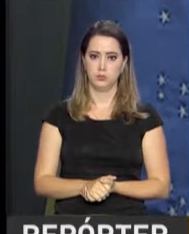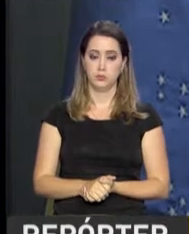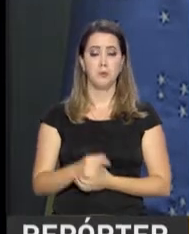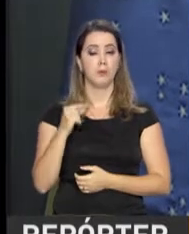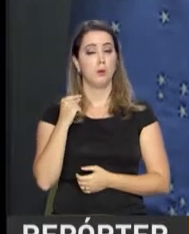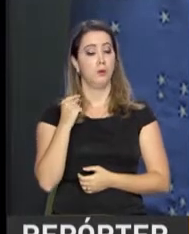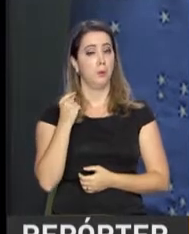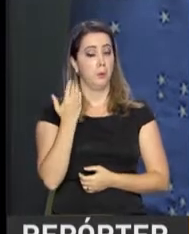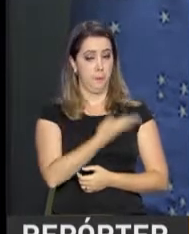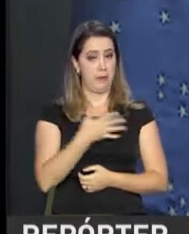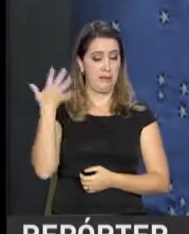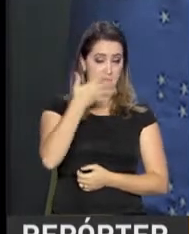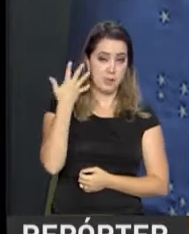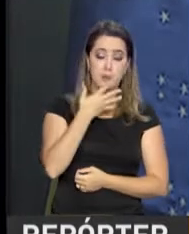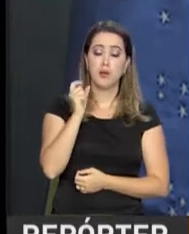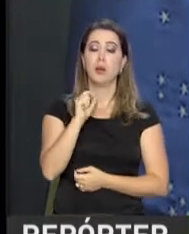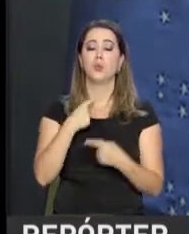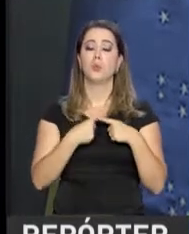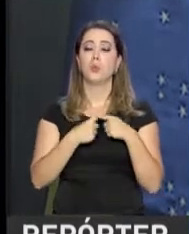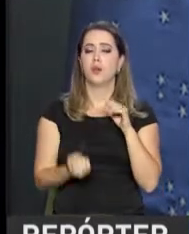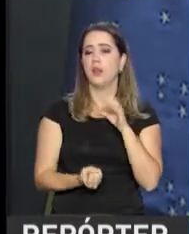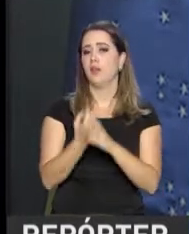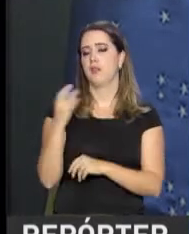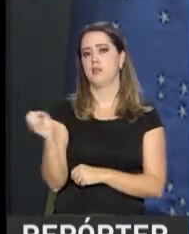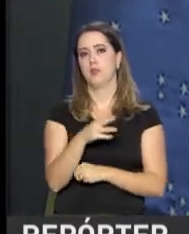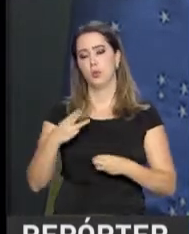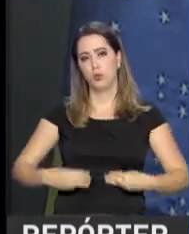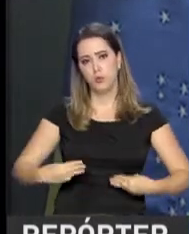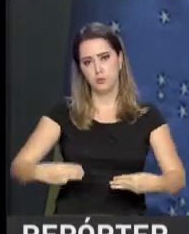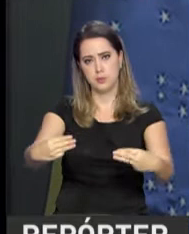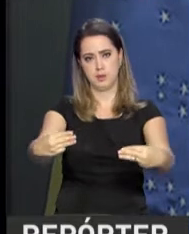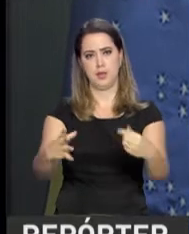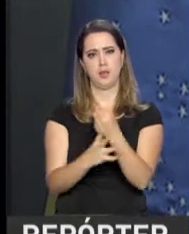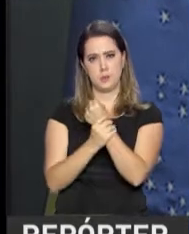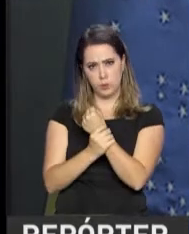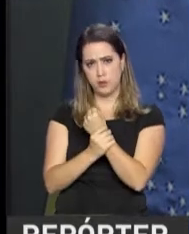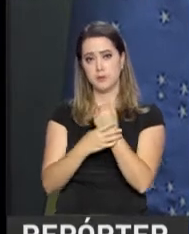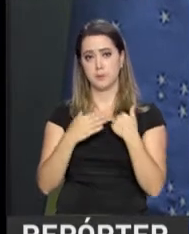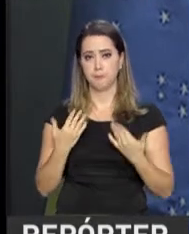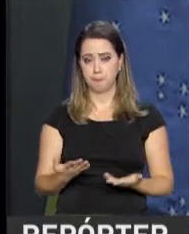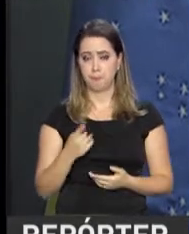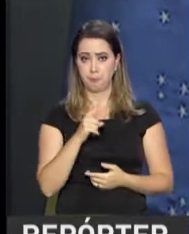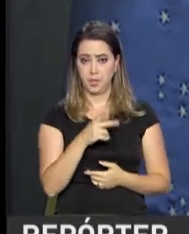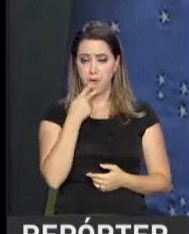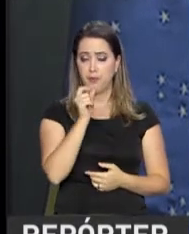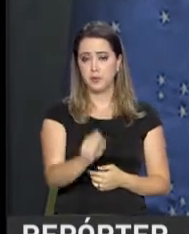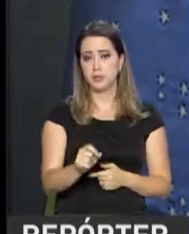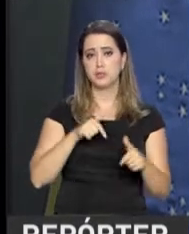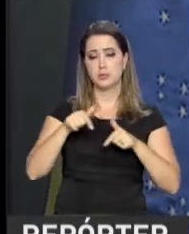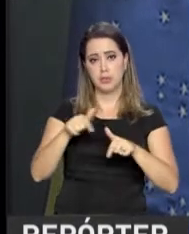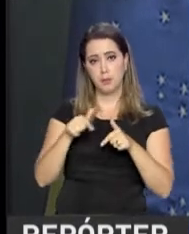com remédio necessário no âmbito da união no nível da união a grande ameaça